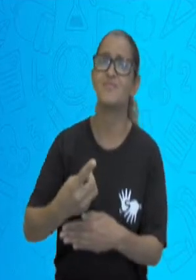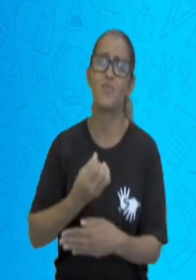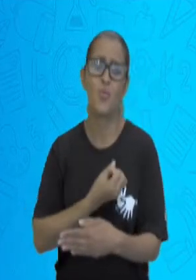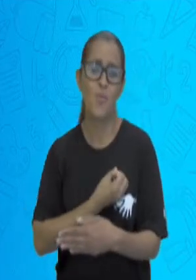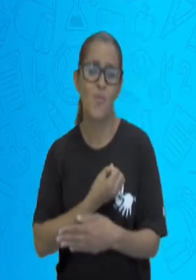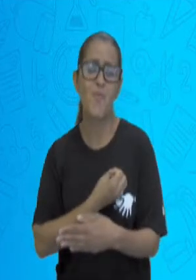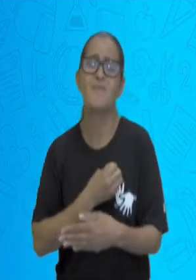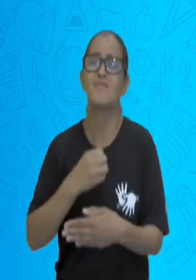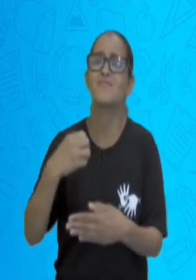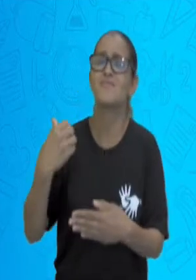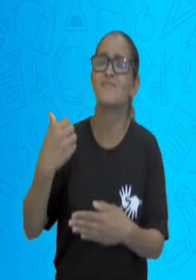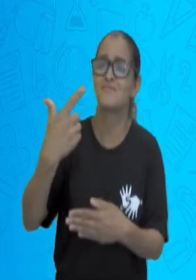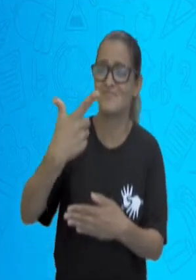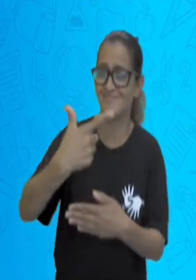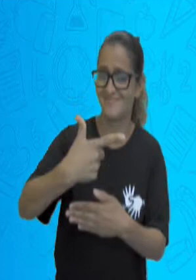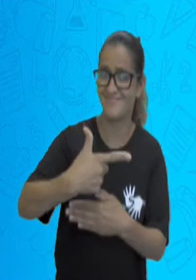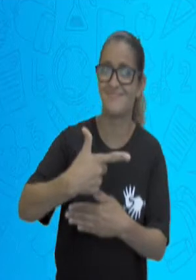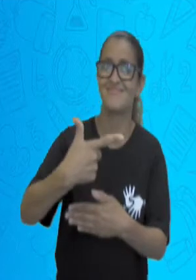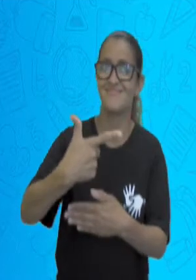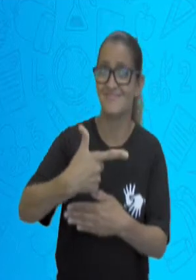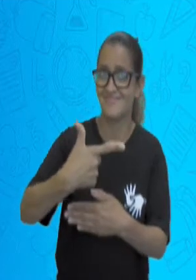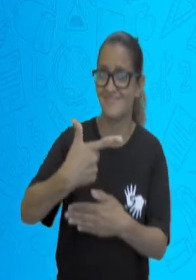1?